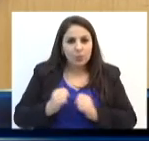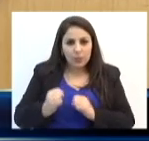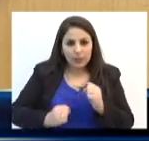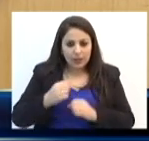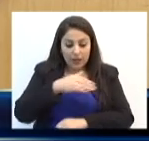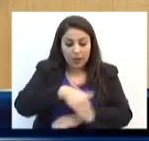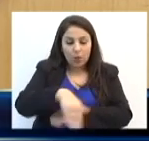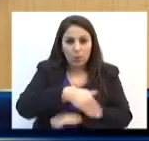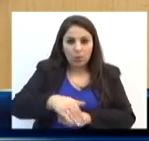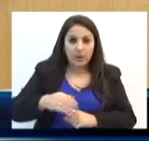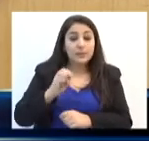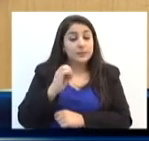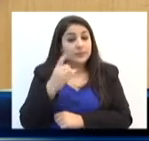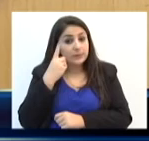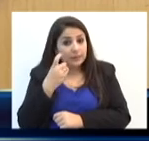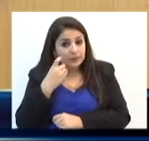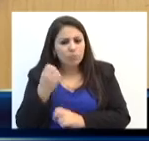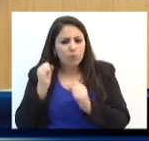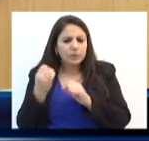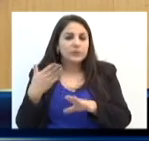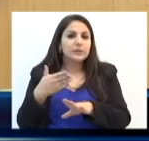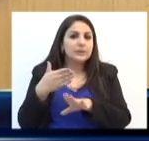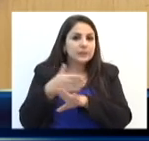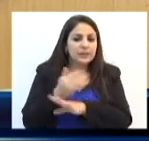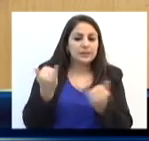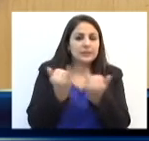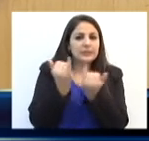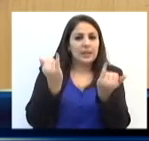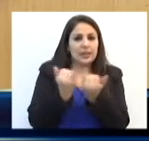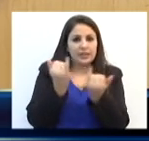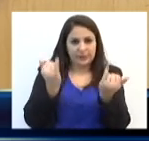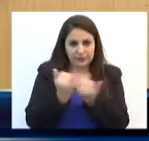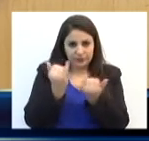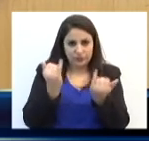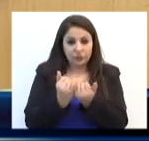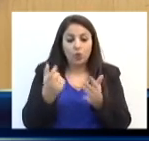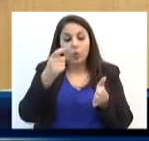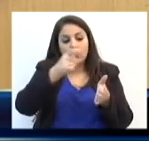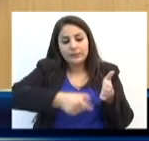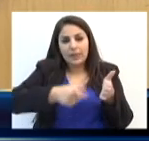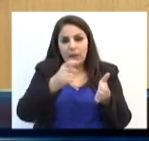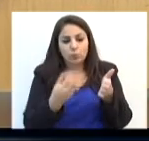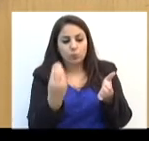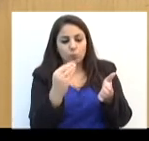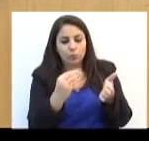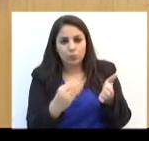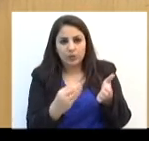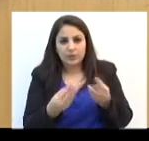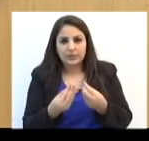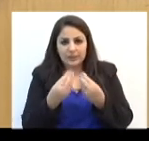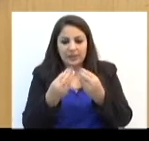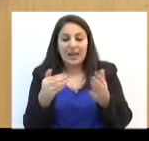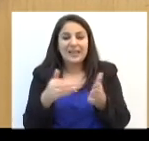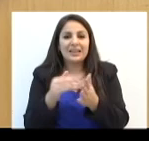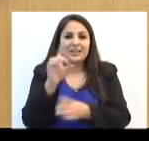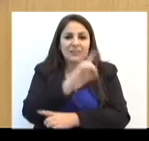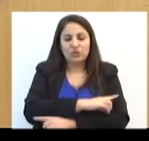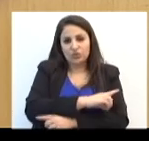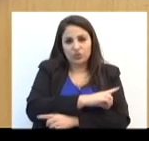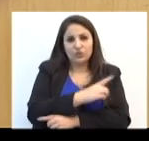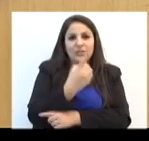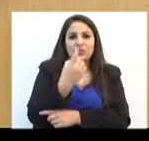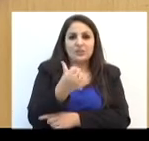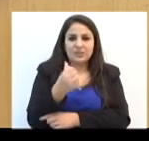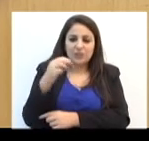Os interessados podem acessar o site da Prefeitura, preencher os dados e enviar o formulário até o dia 16